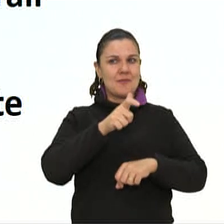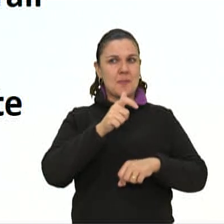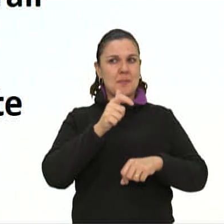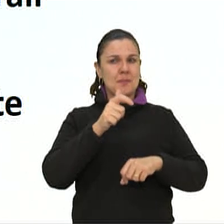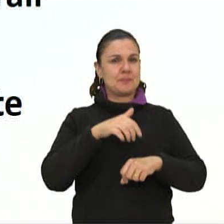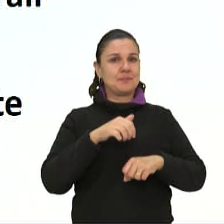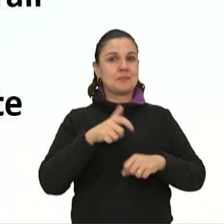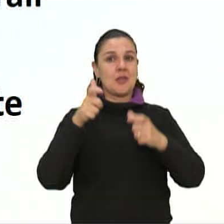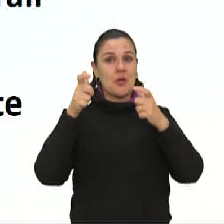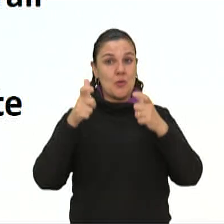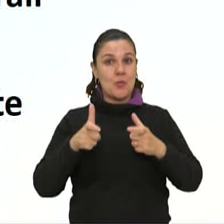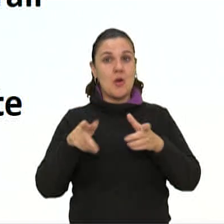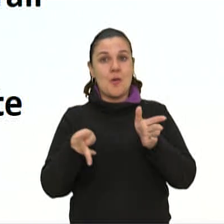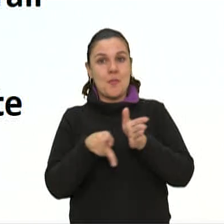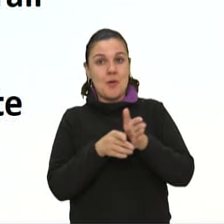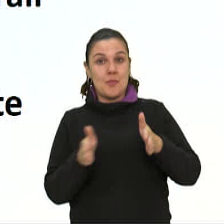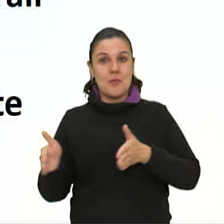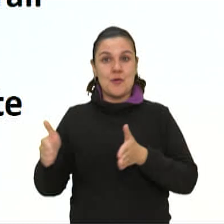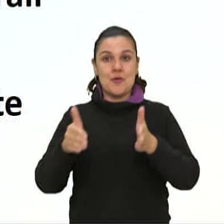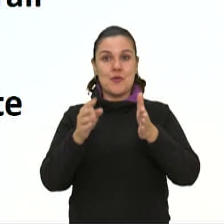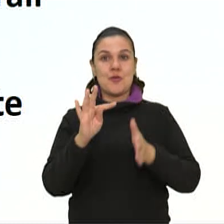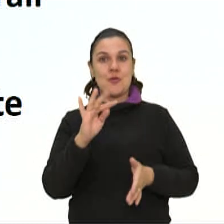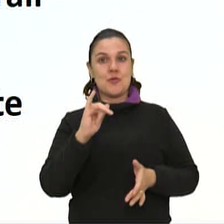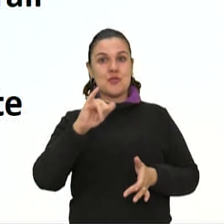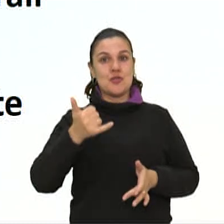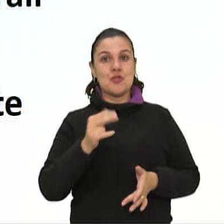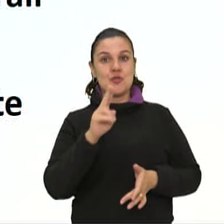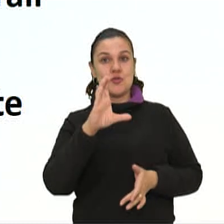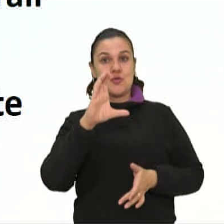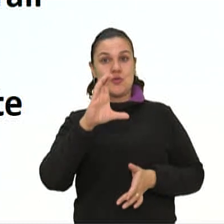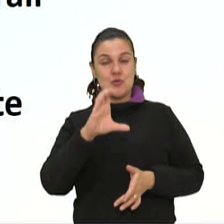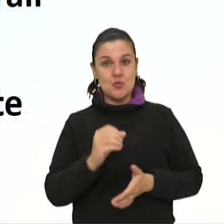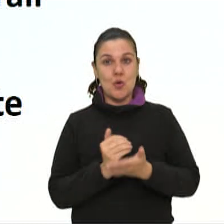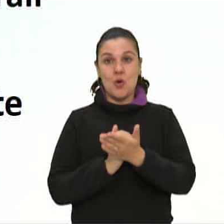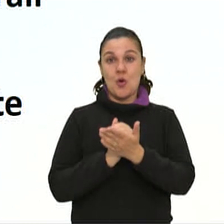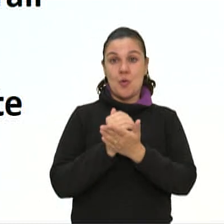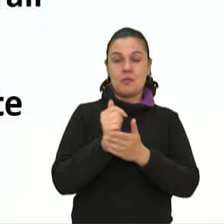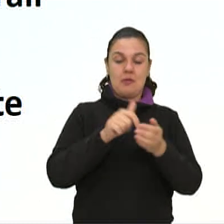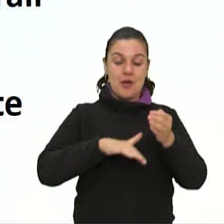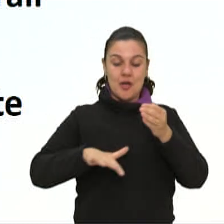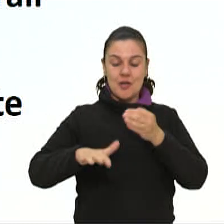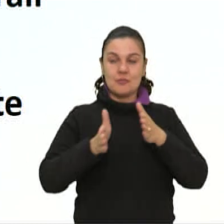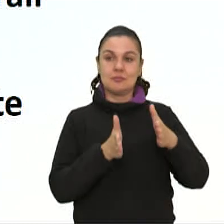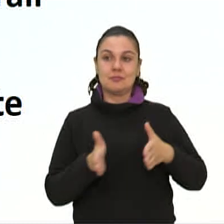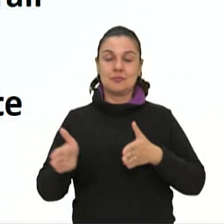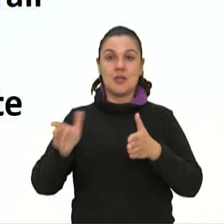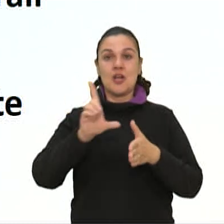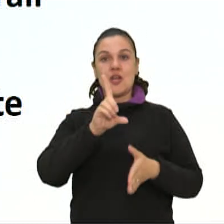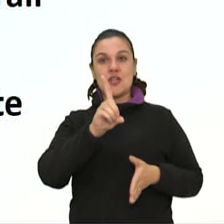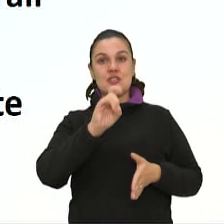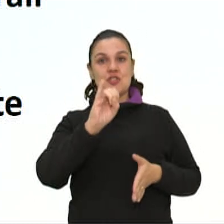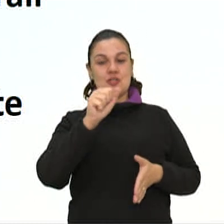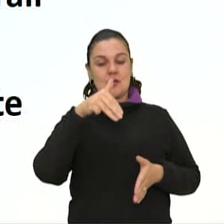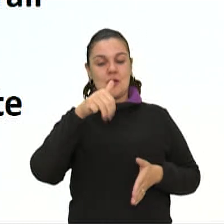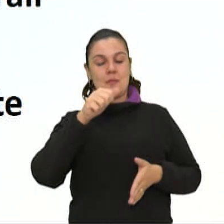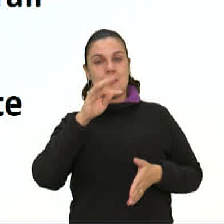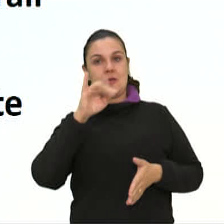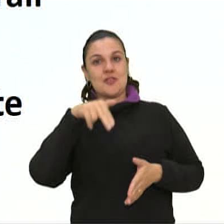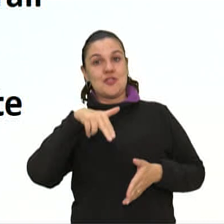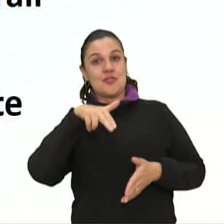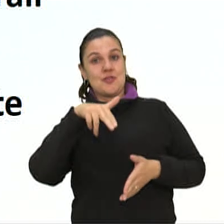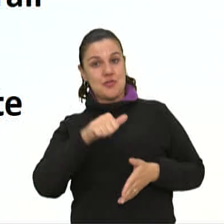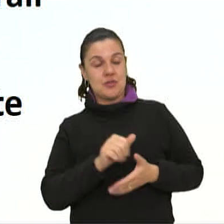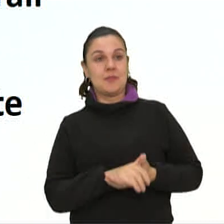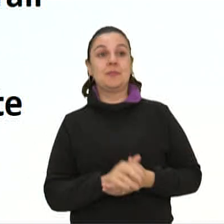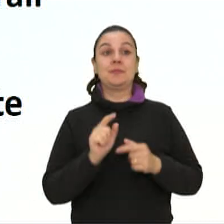Tijuco, o rio Tijuco que passava por ali, na região onde hoje é Diamantina. Em 1734,